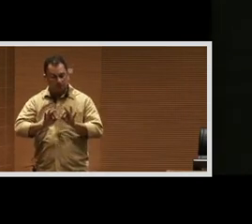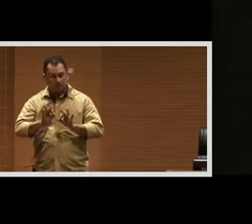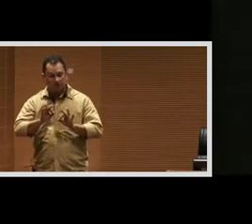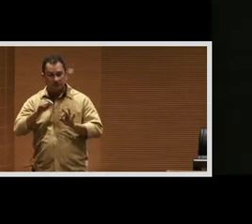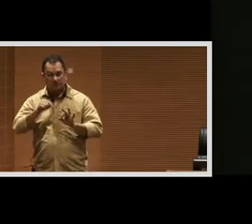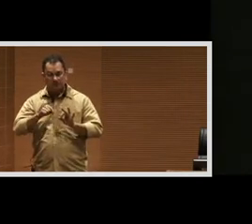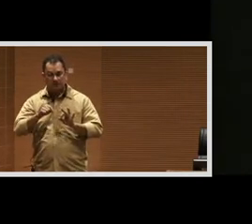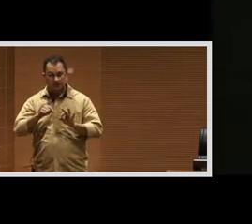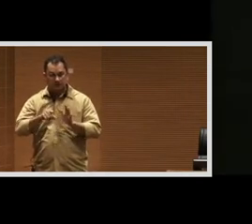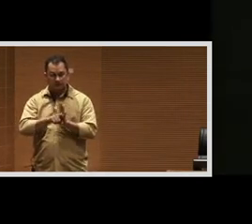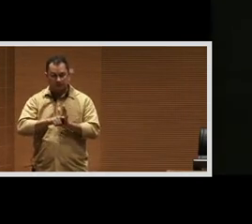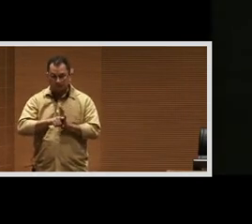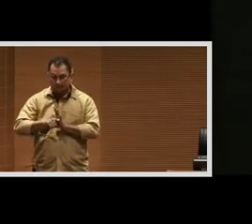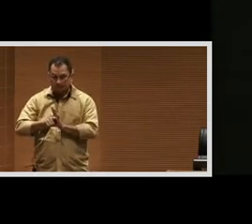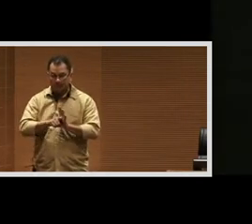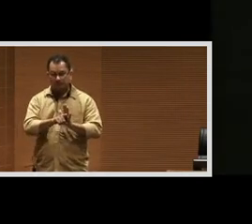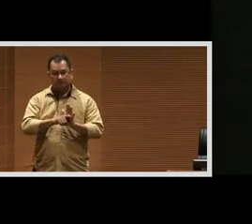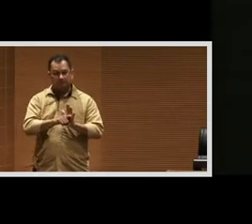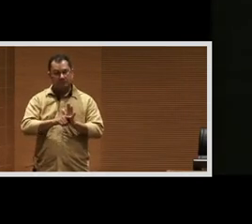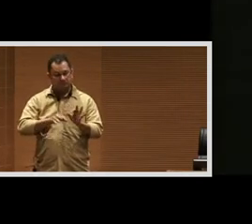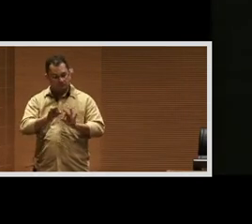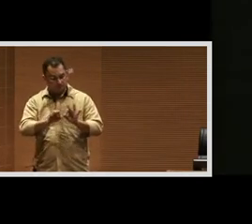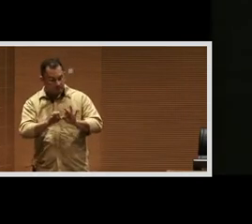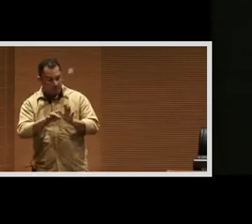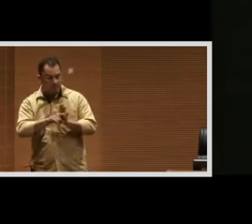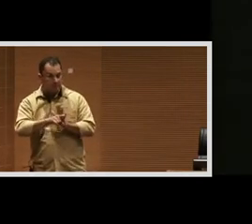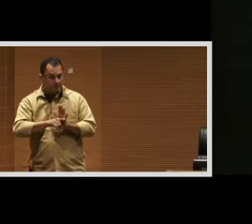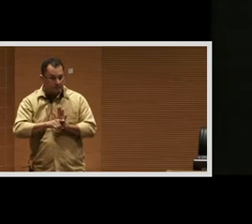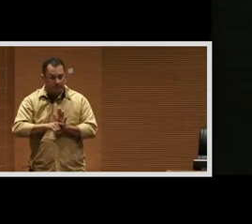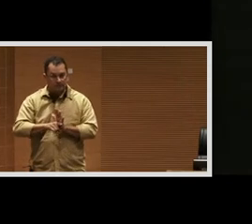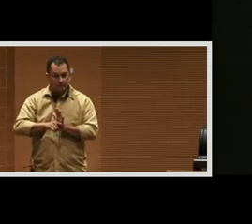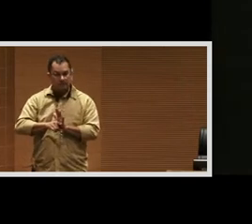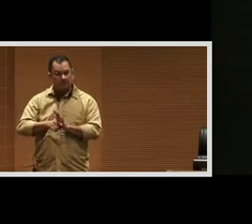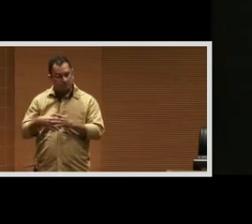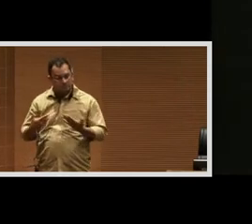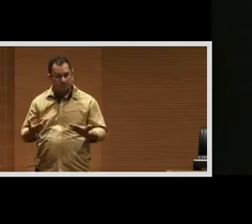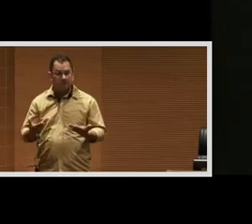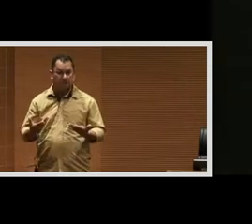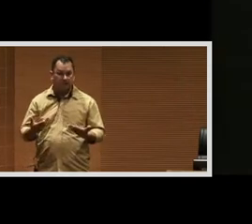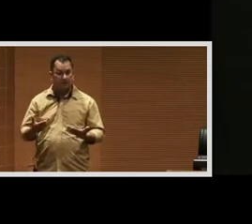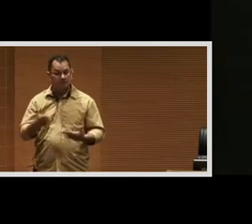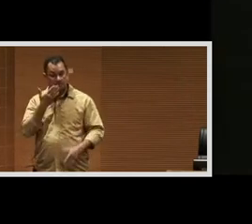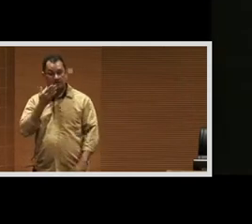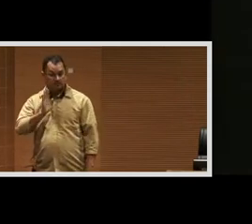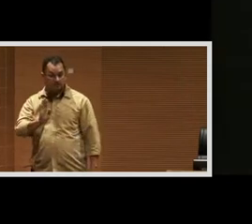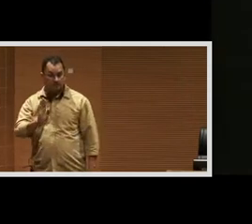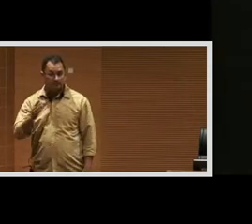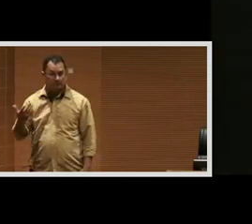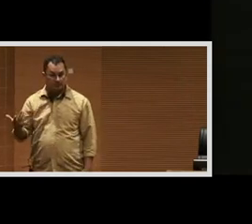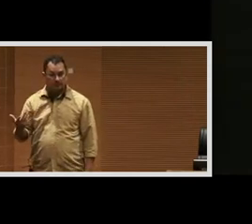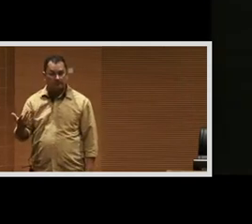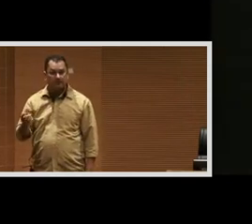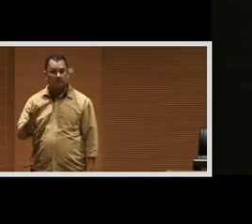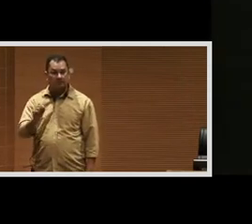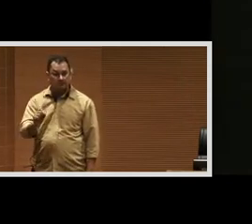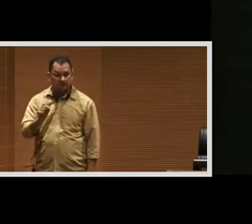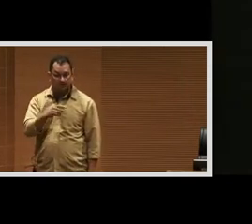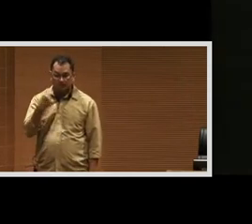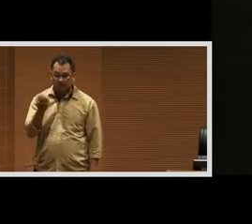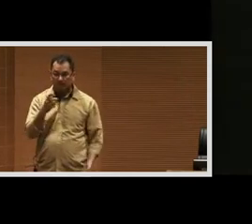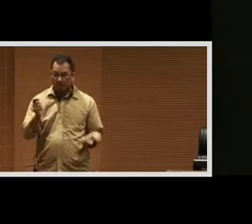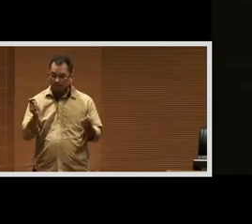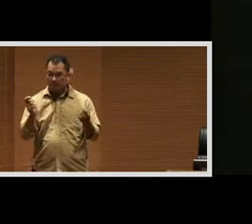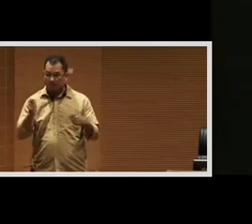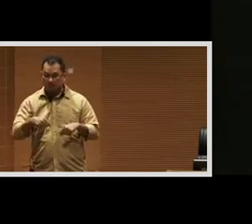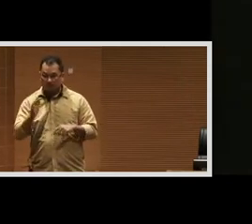esse projeto de pesquisa, essa pesquisa, é isto, né? A promessa de que seremos